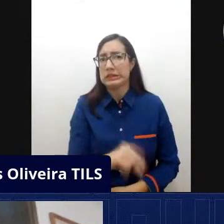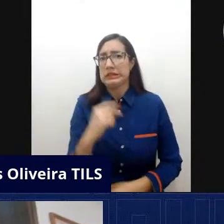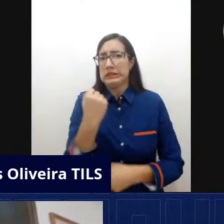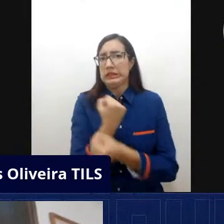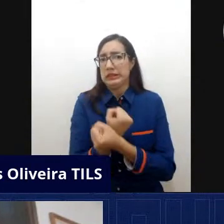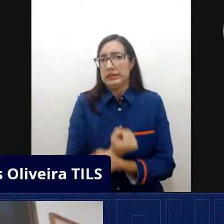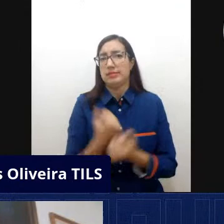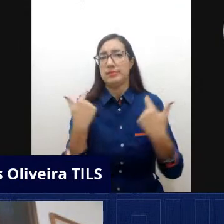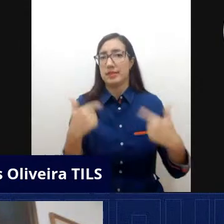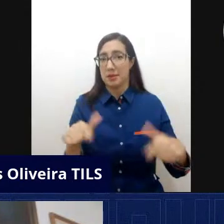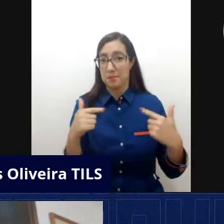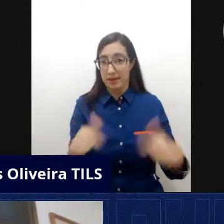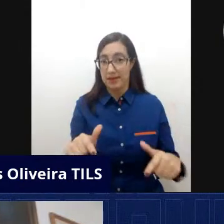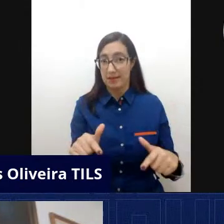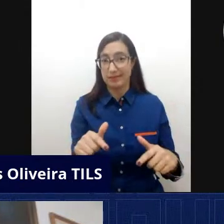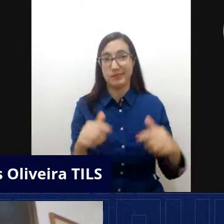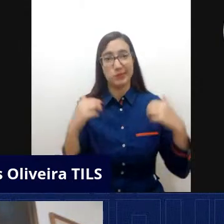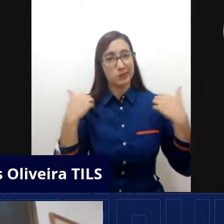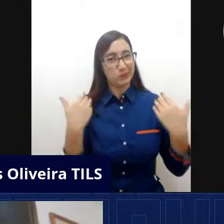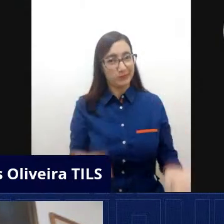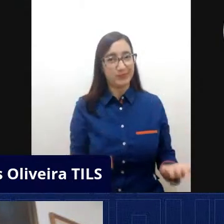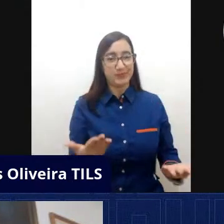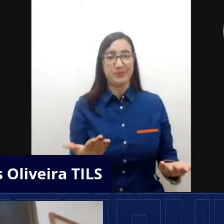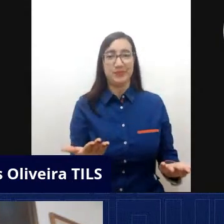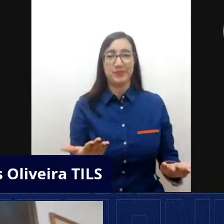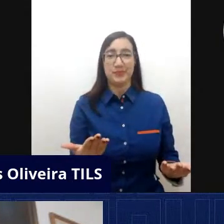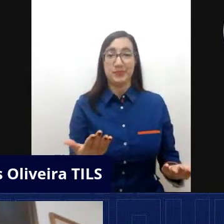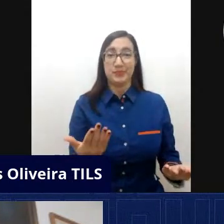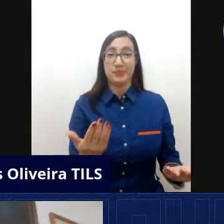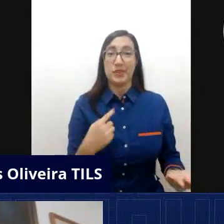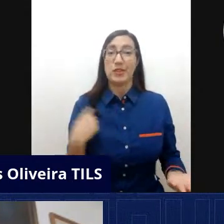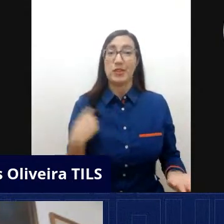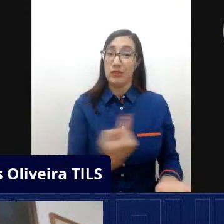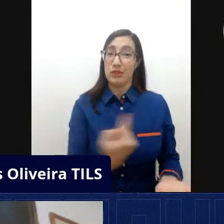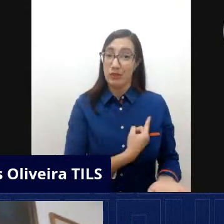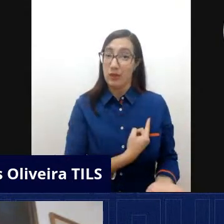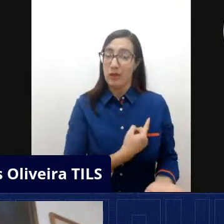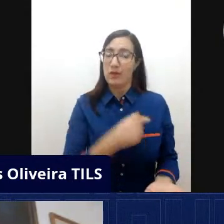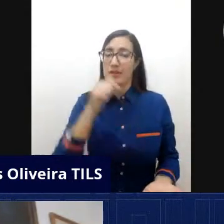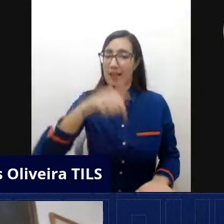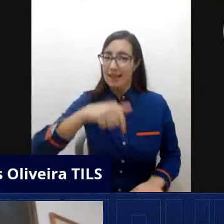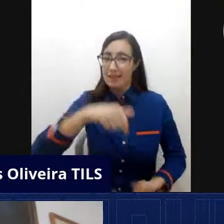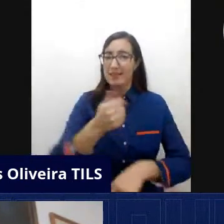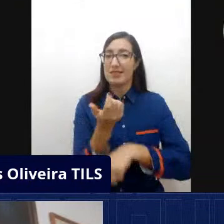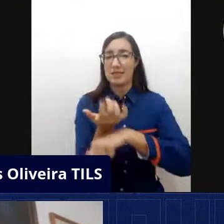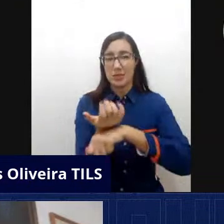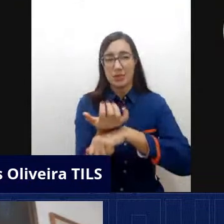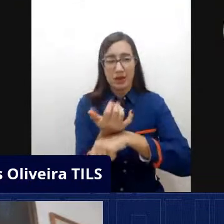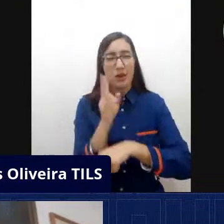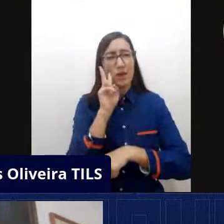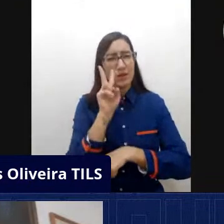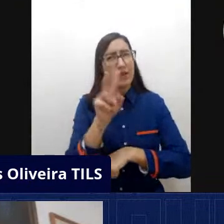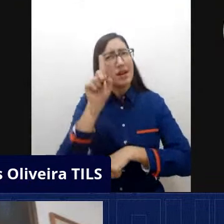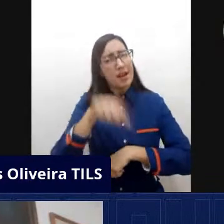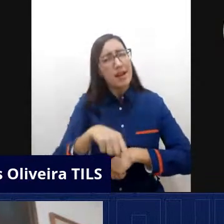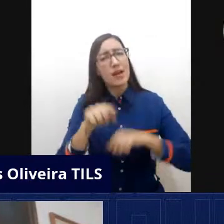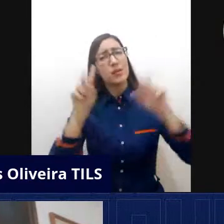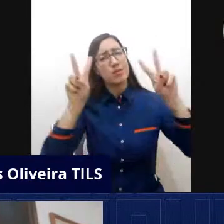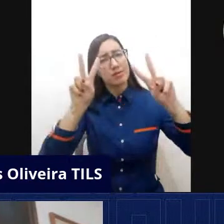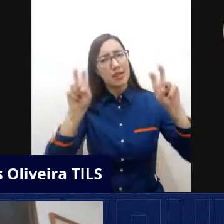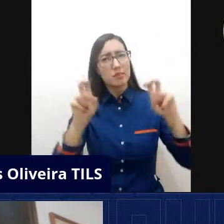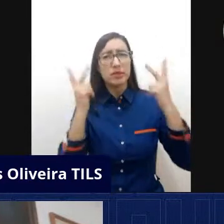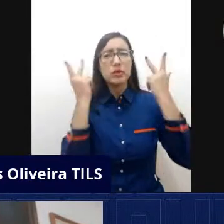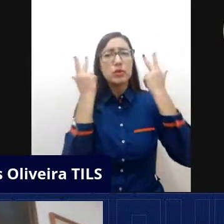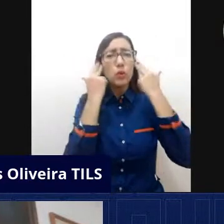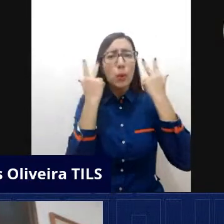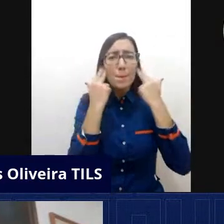tema muito comum, pode não parecer comum para outras pessoas, mas existe um conjunto de sujeitos aí no Brasil que vivem no mundo